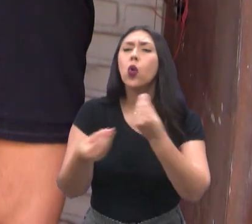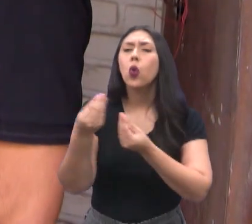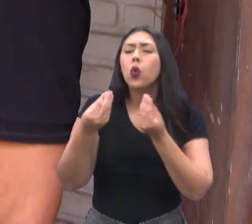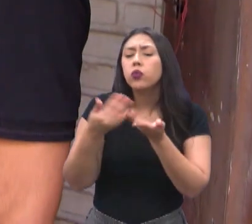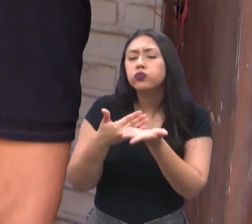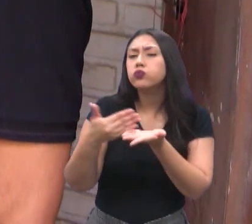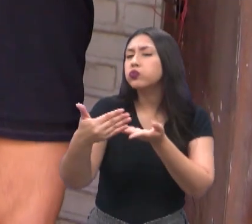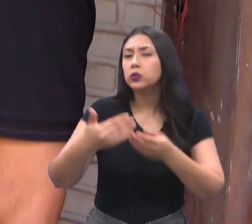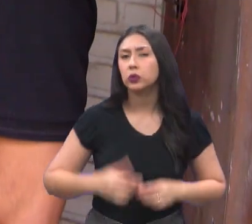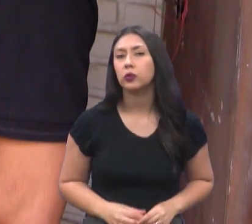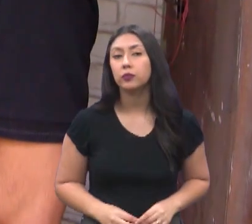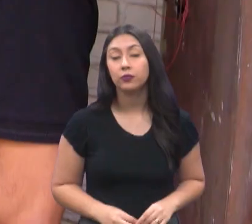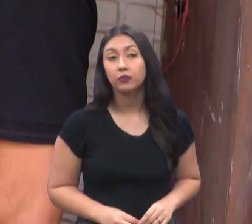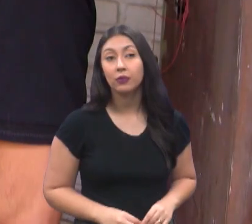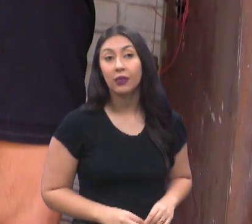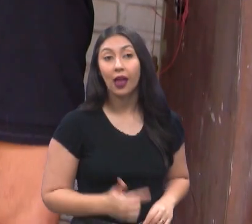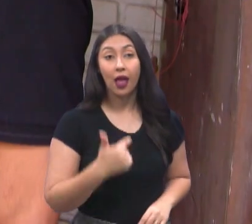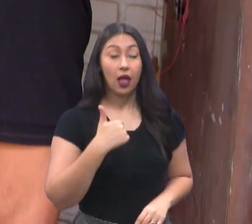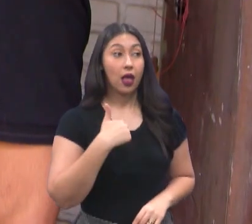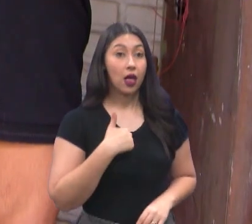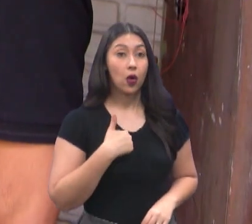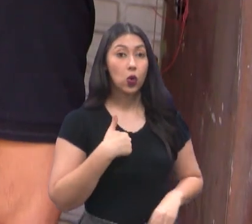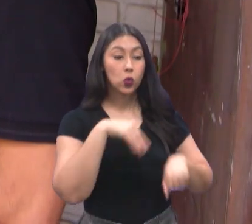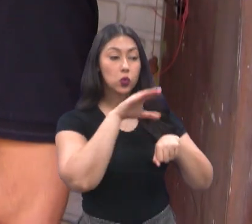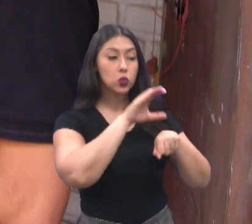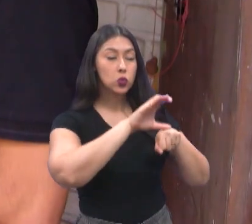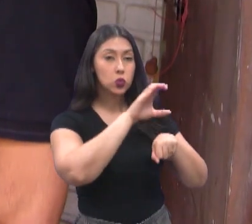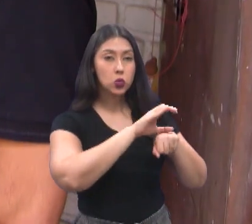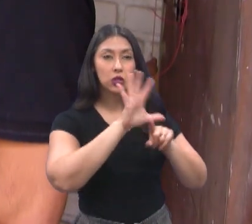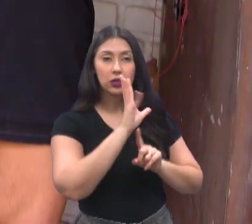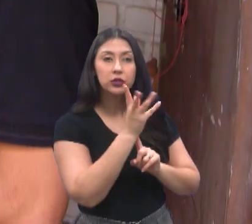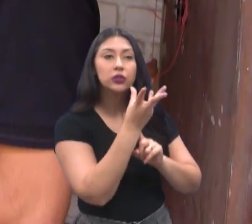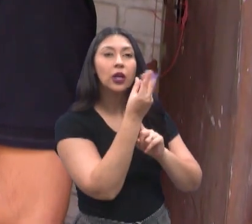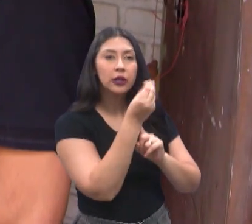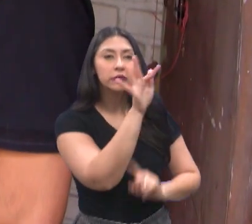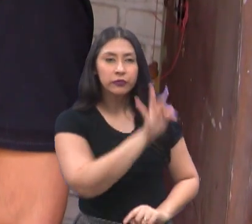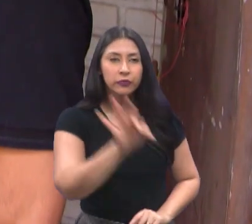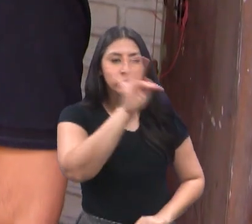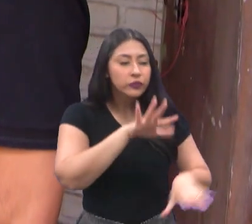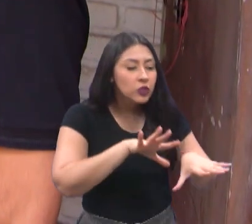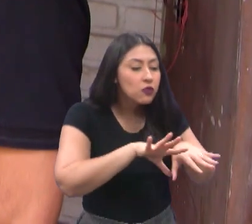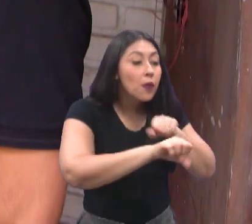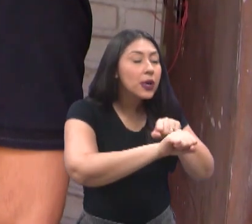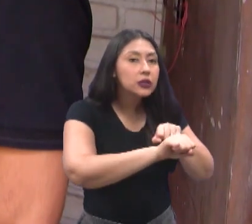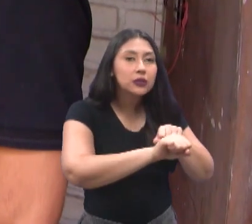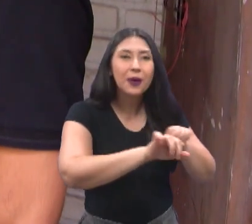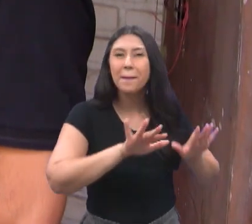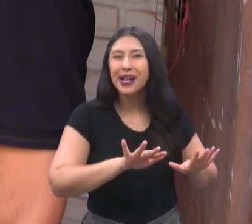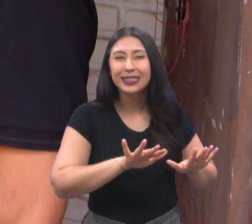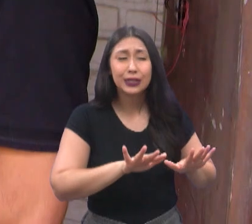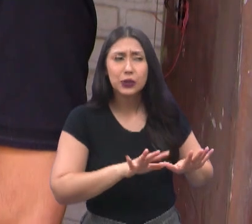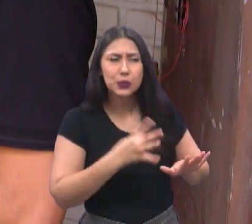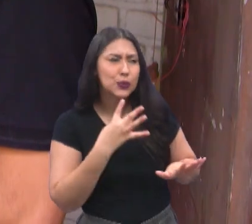área? Eu estava terminando o curso de artes, a graduação em artes. Quando eu vi, eu não sabia muito bem ainda,